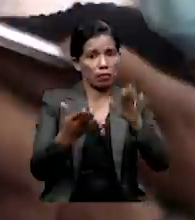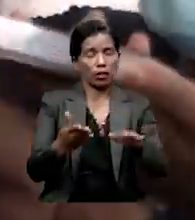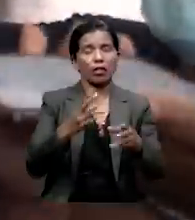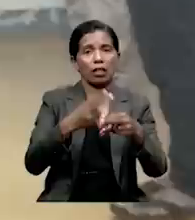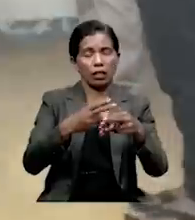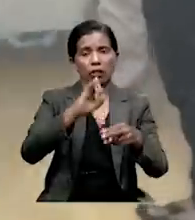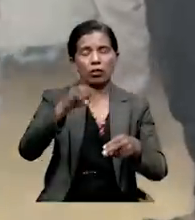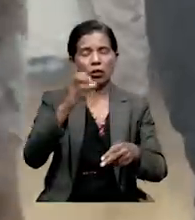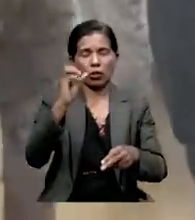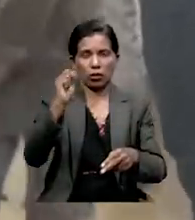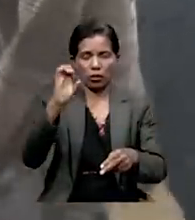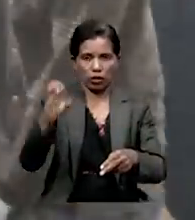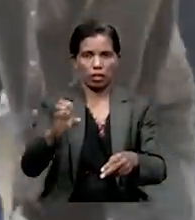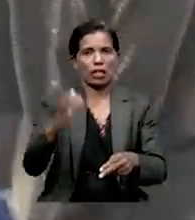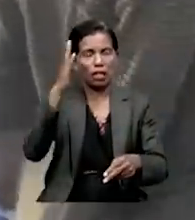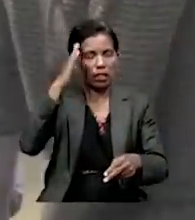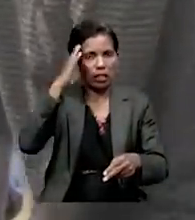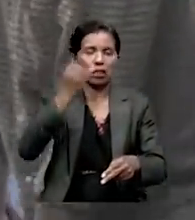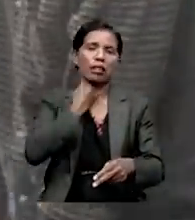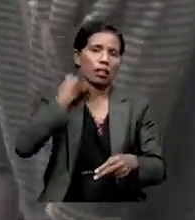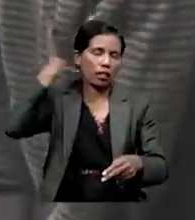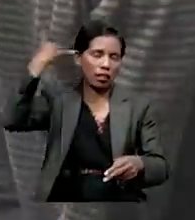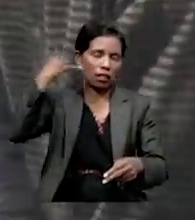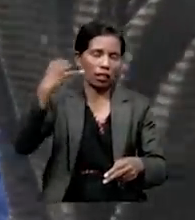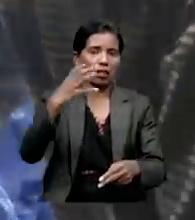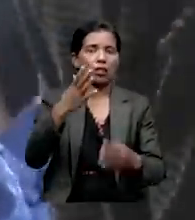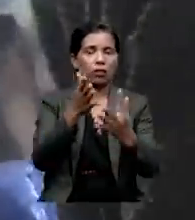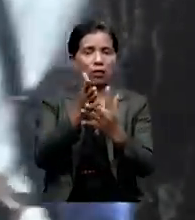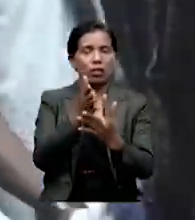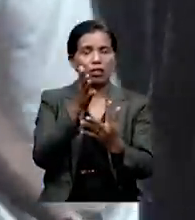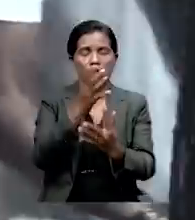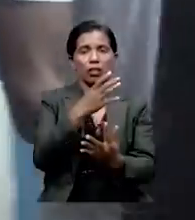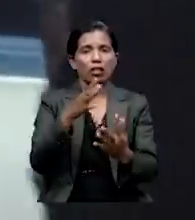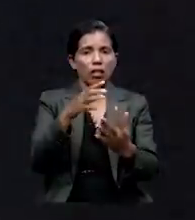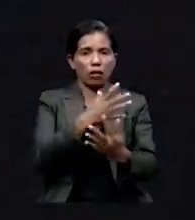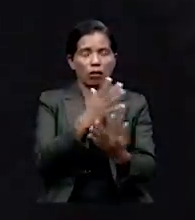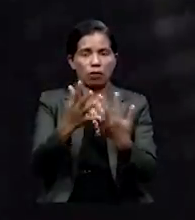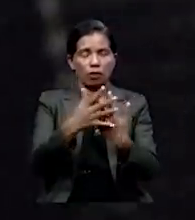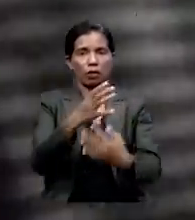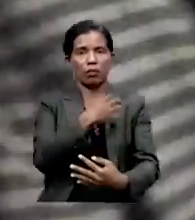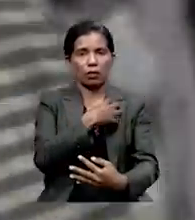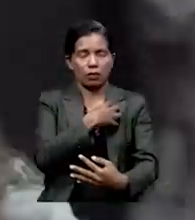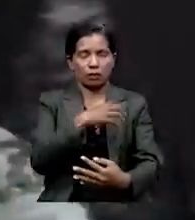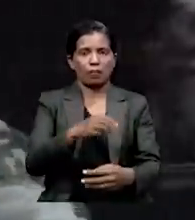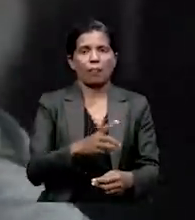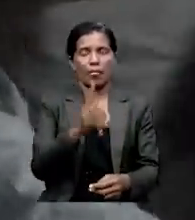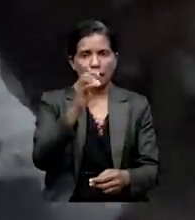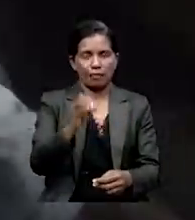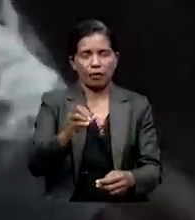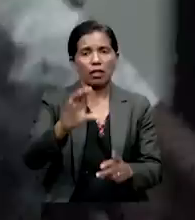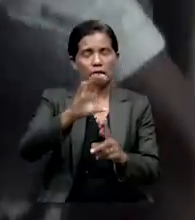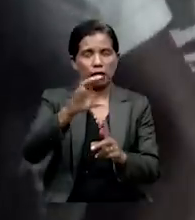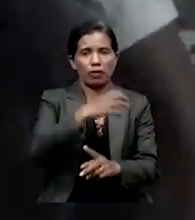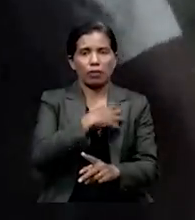nebe desconfia, taraan e a cela detenção PNTL, município de Ili. Também, comandante-geral PNTL, comissário Faustino da Costa, se